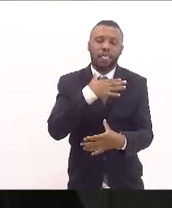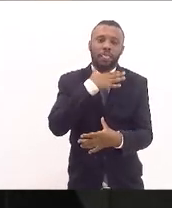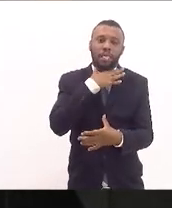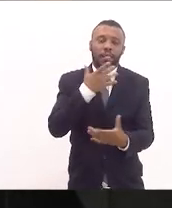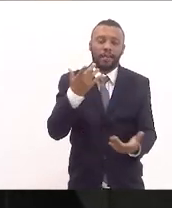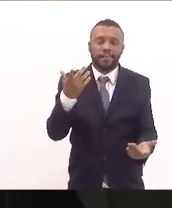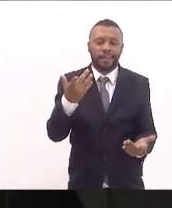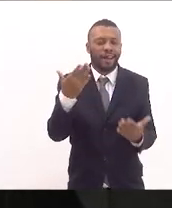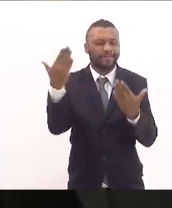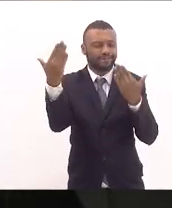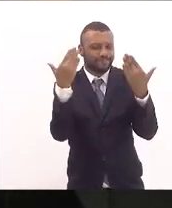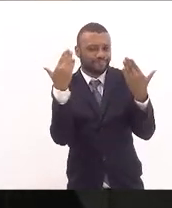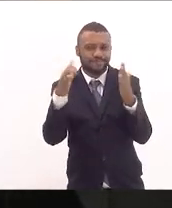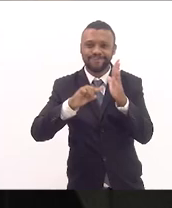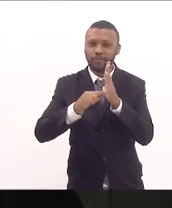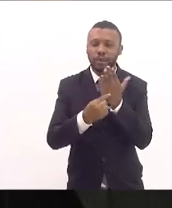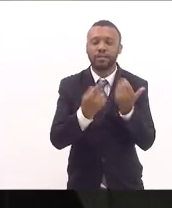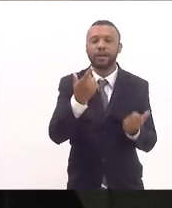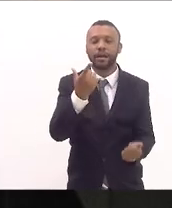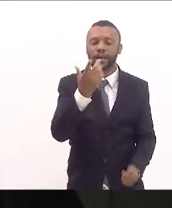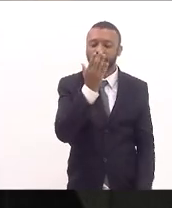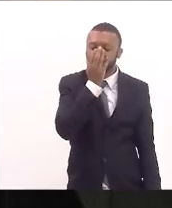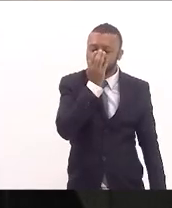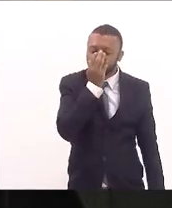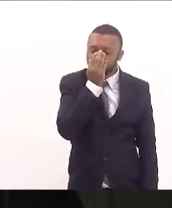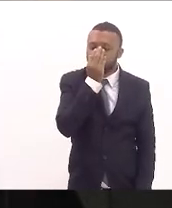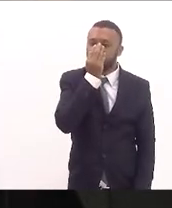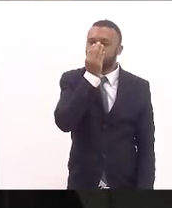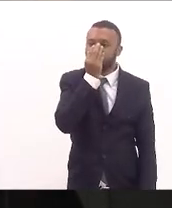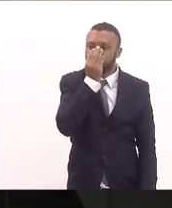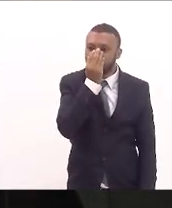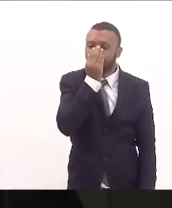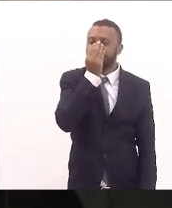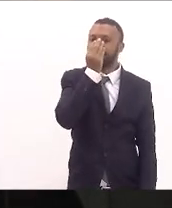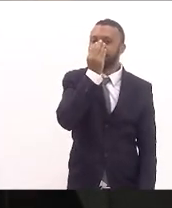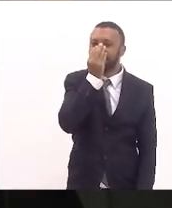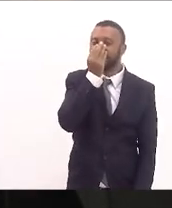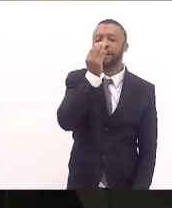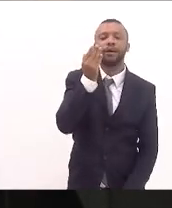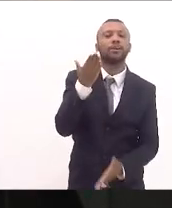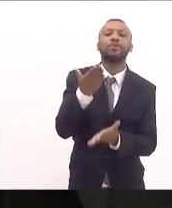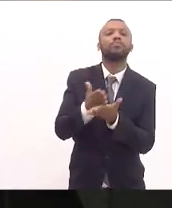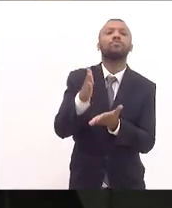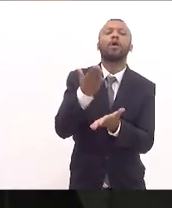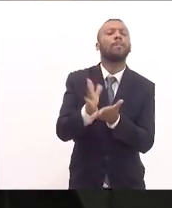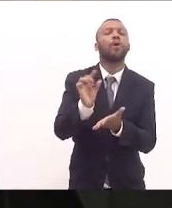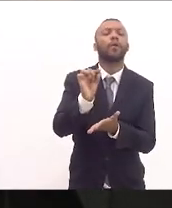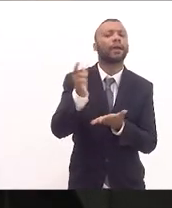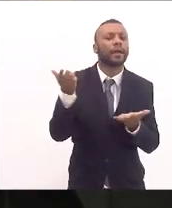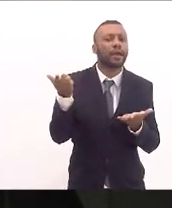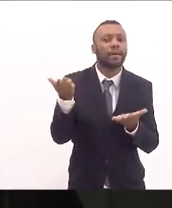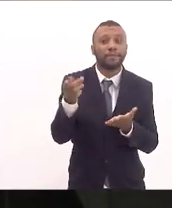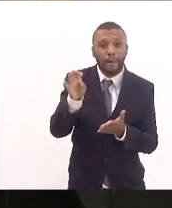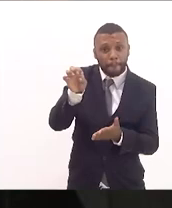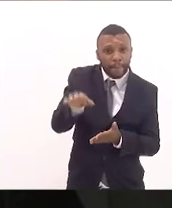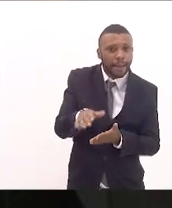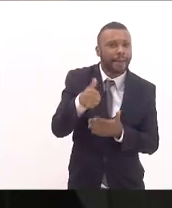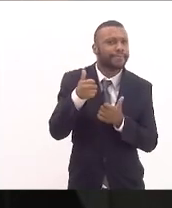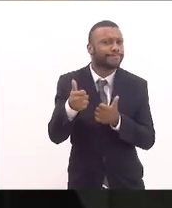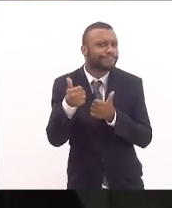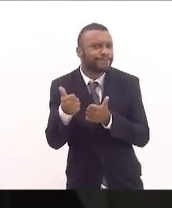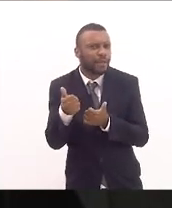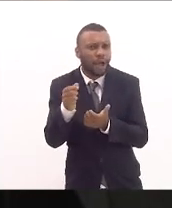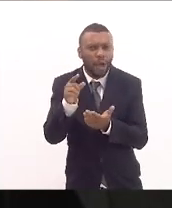por aparelhos e o que é que sobra O que é que vai bem o pacto